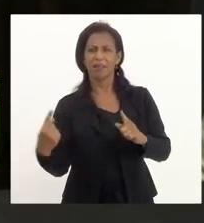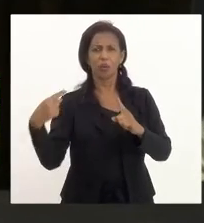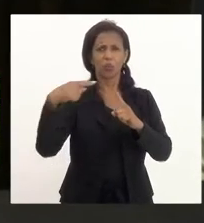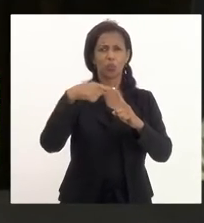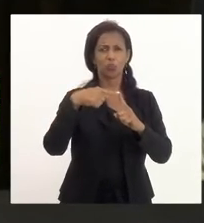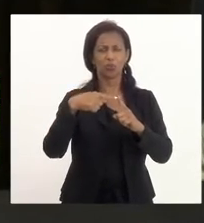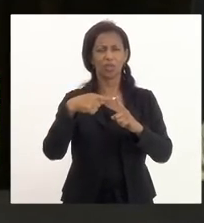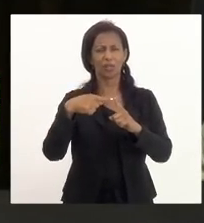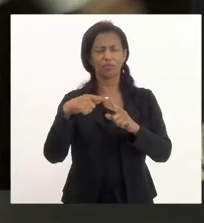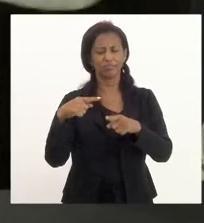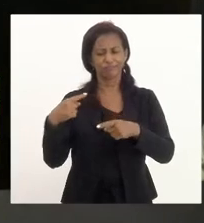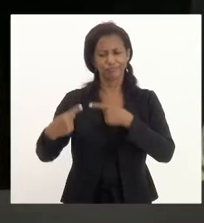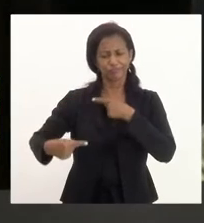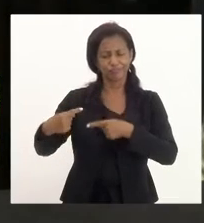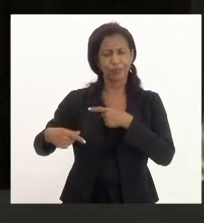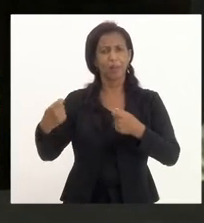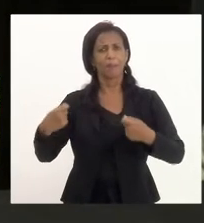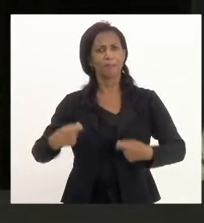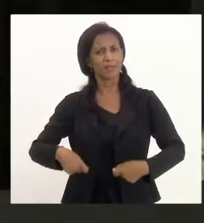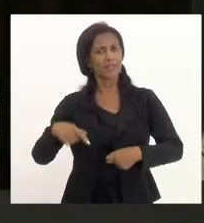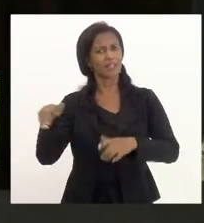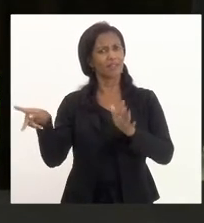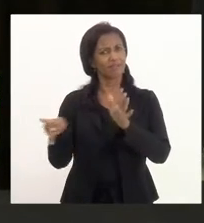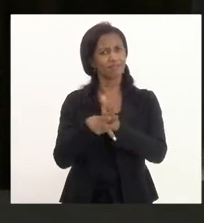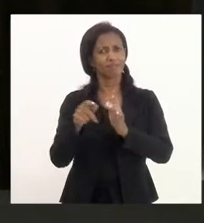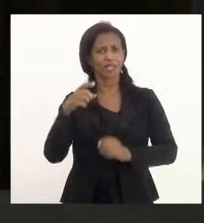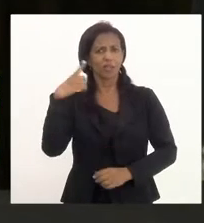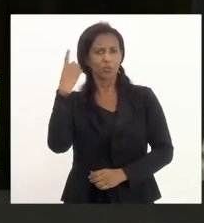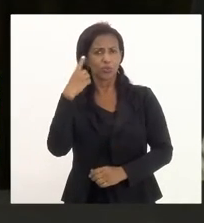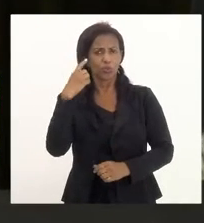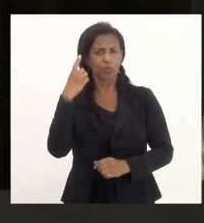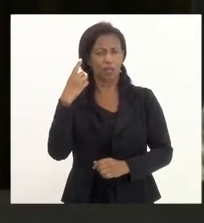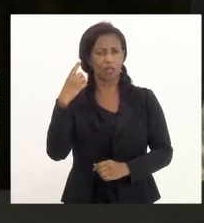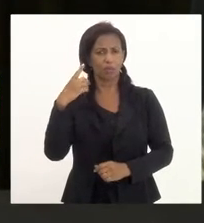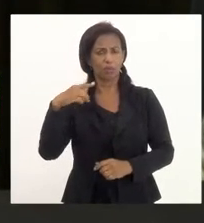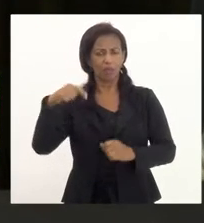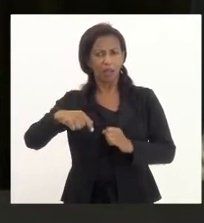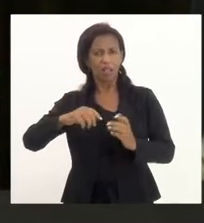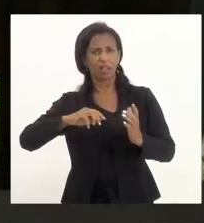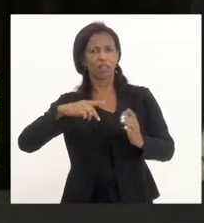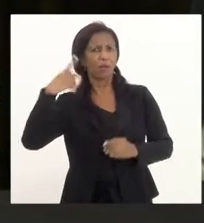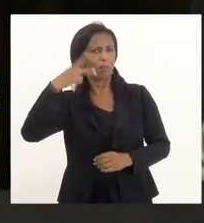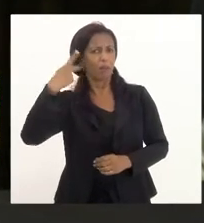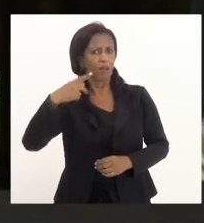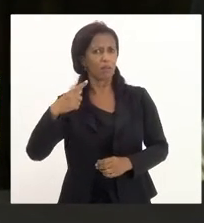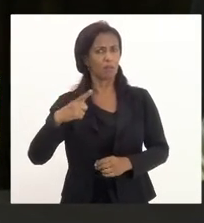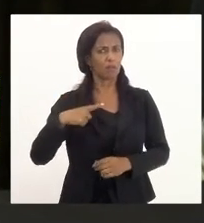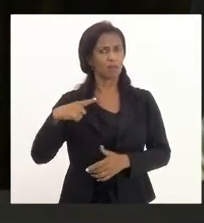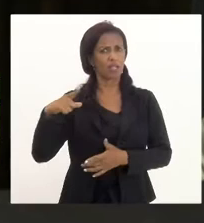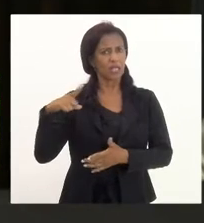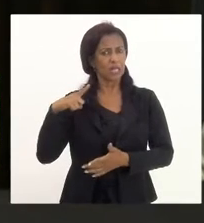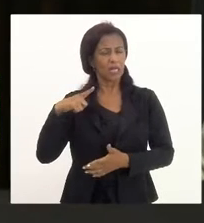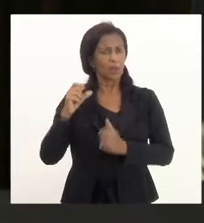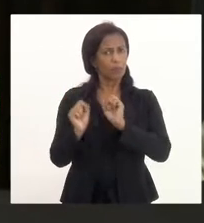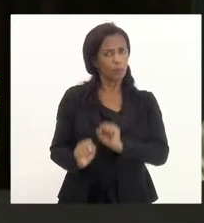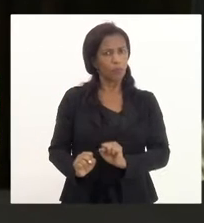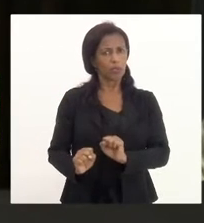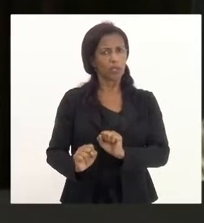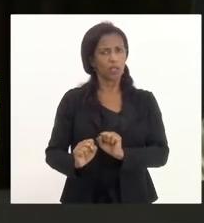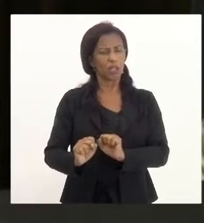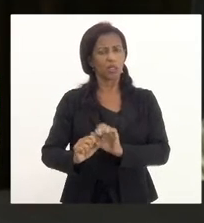objeto de discussão no Parlamento pela natureza da relação entre os poderes O parlamento ele tem uma competência de legislar